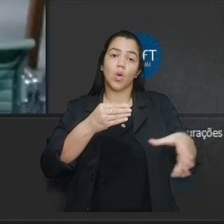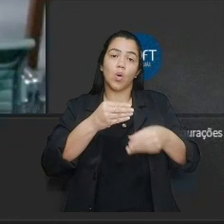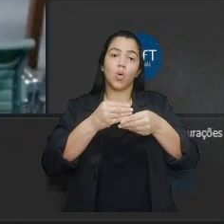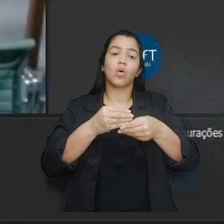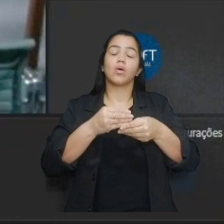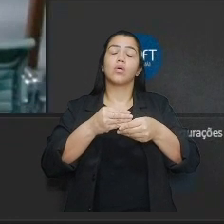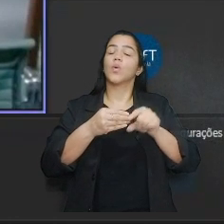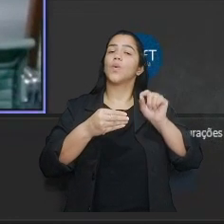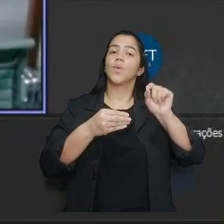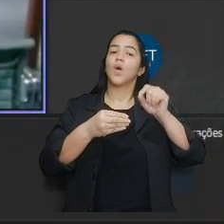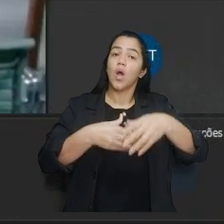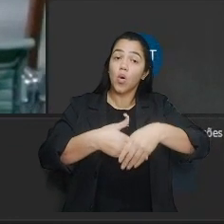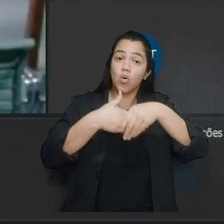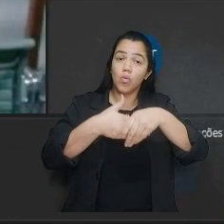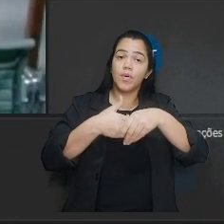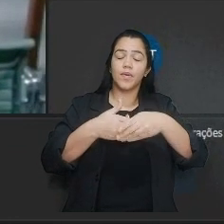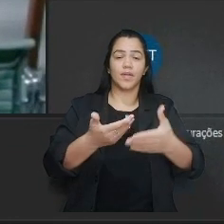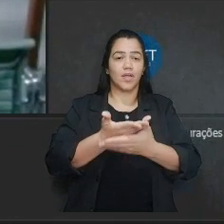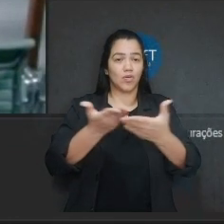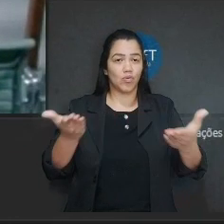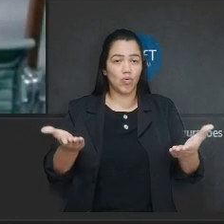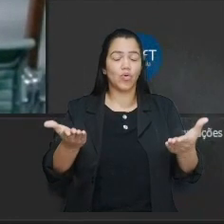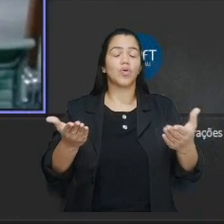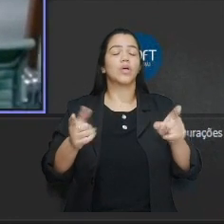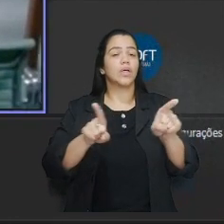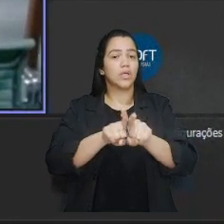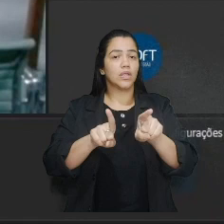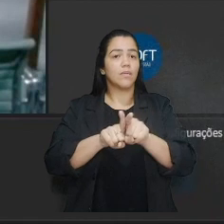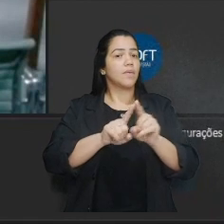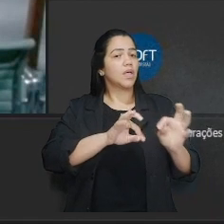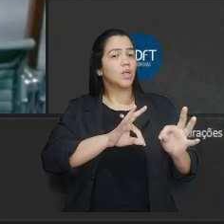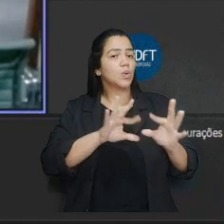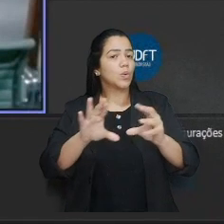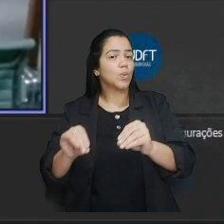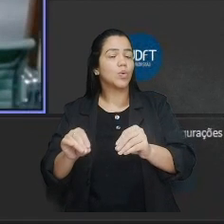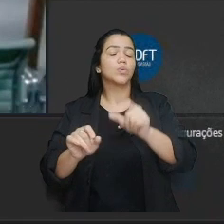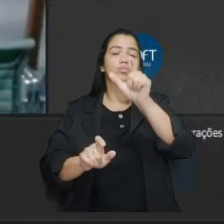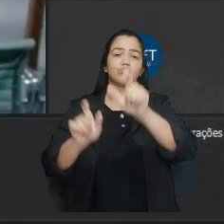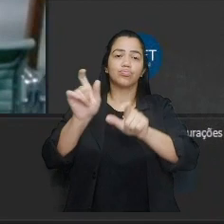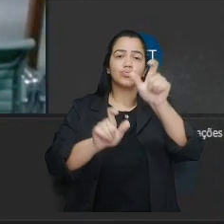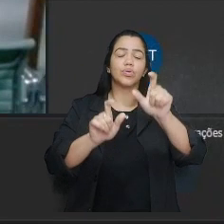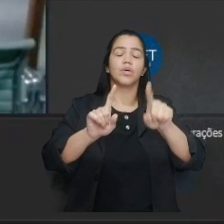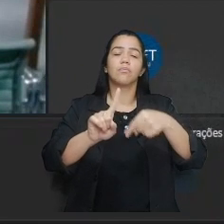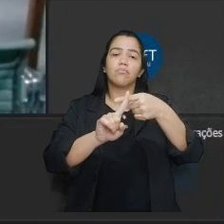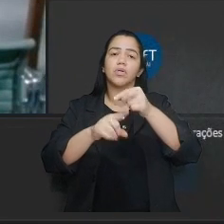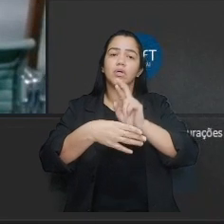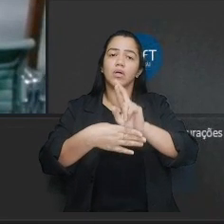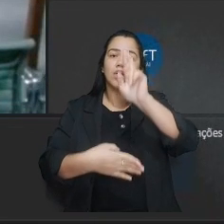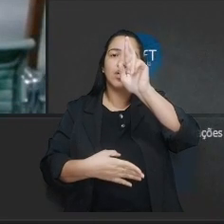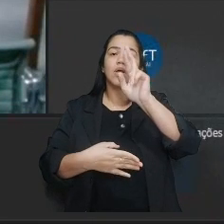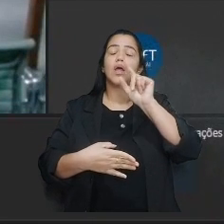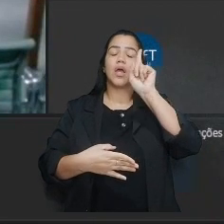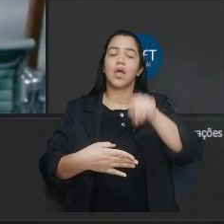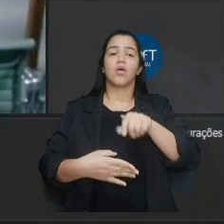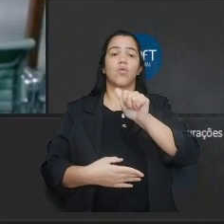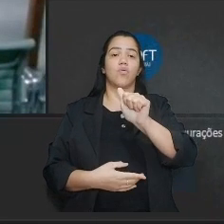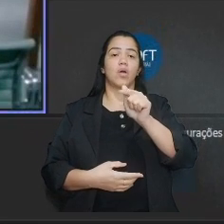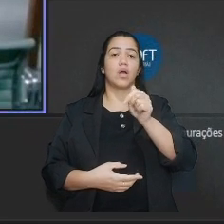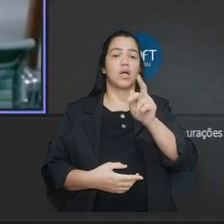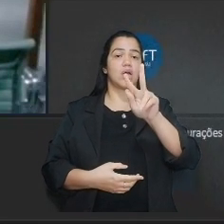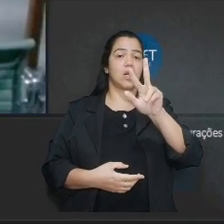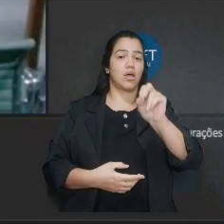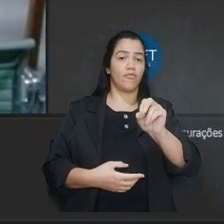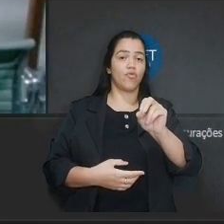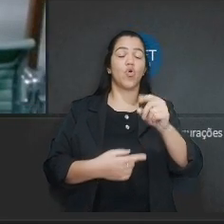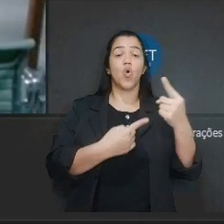Queria cumprimentar a todos, desembargador firme, demais componentes da turma julgadora. É